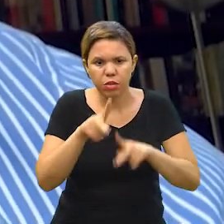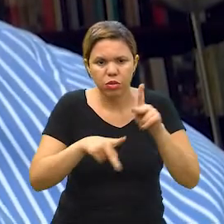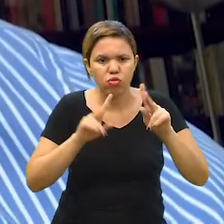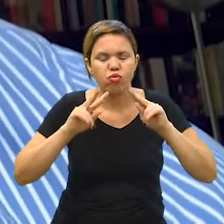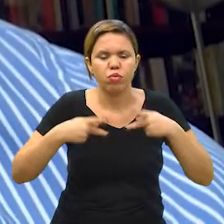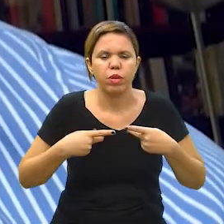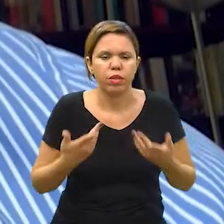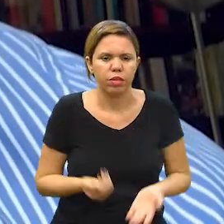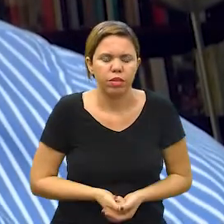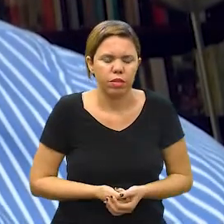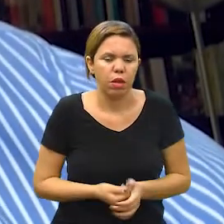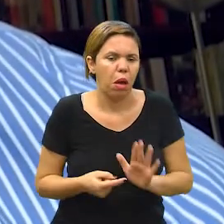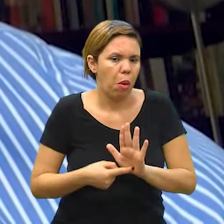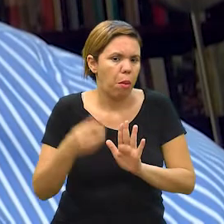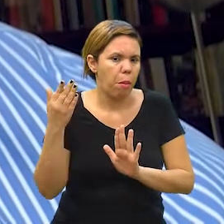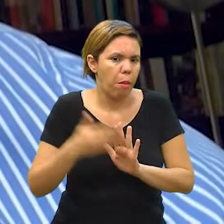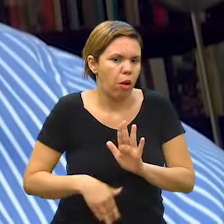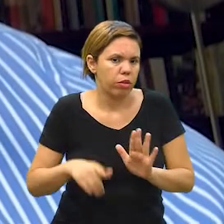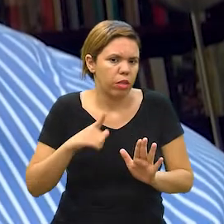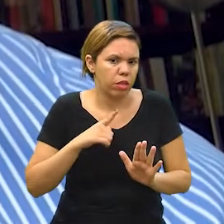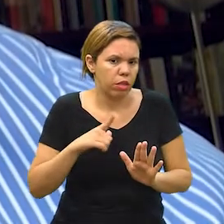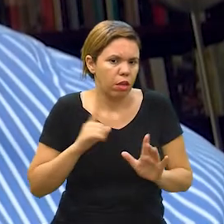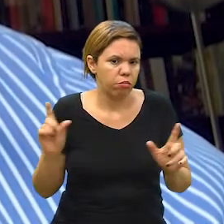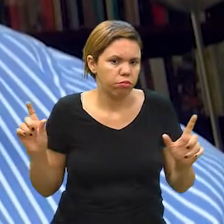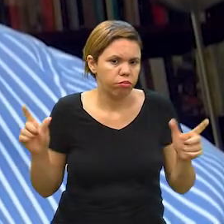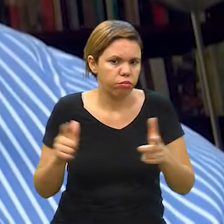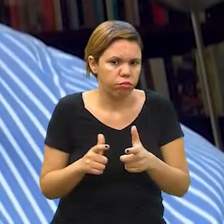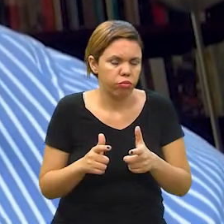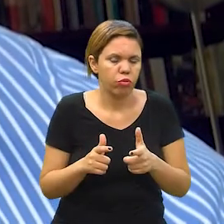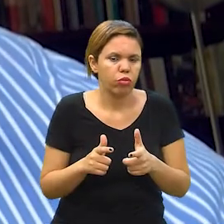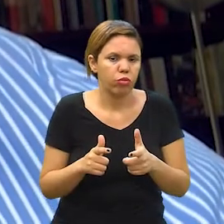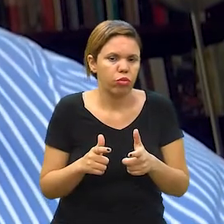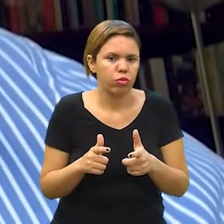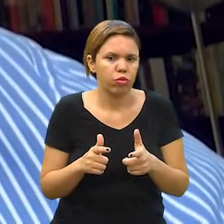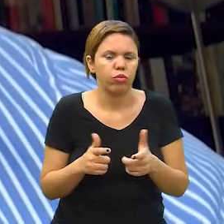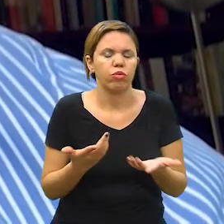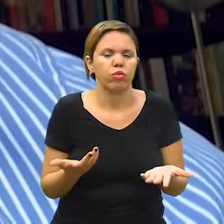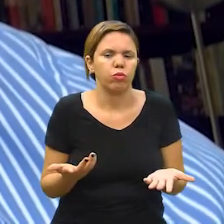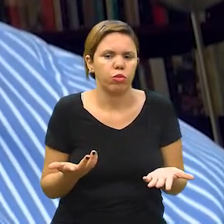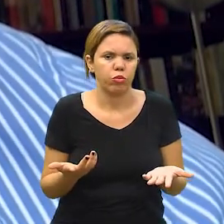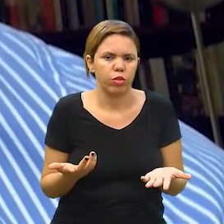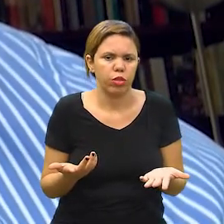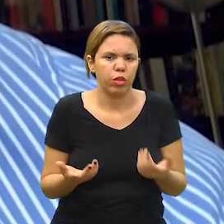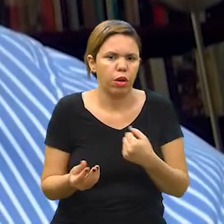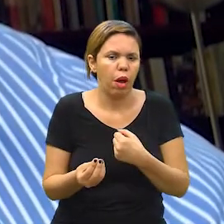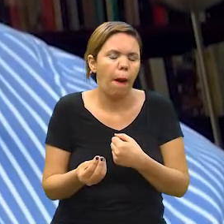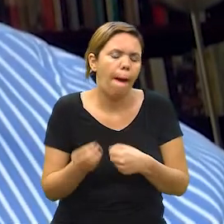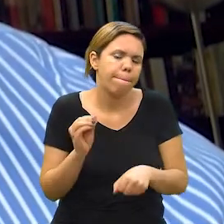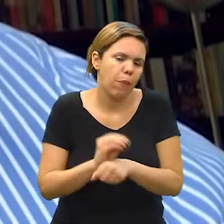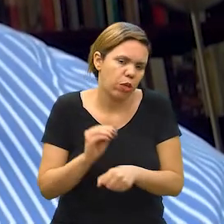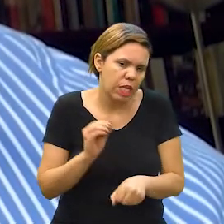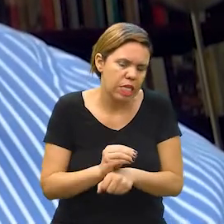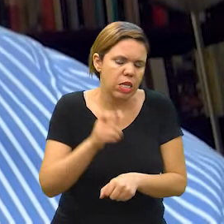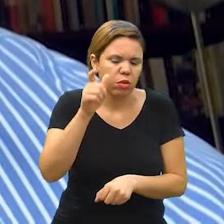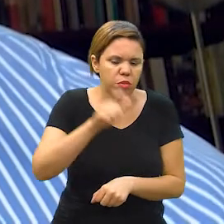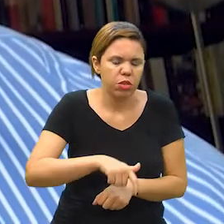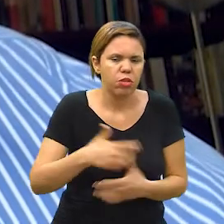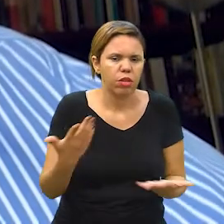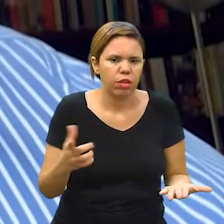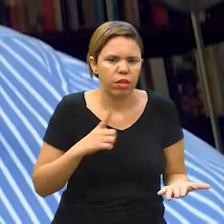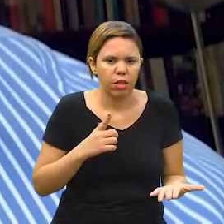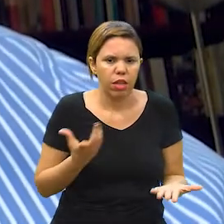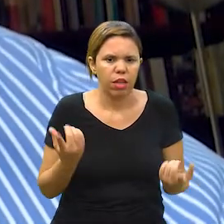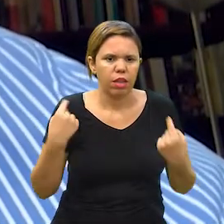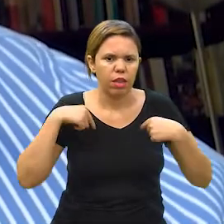humanos mostram que existe uma redução da imunocompetência. Então existem células do